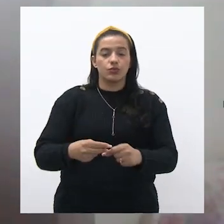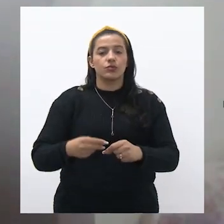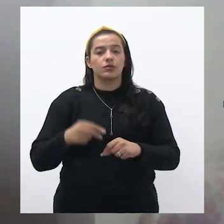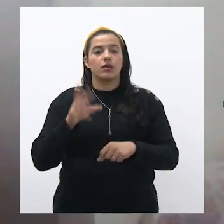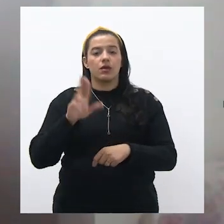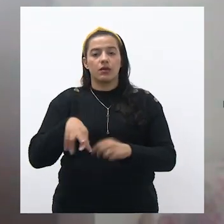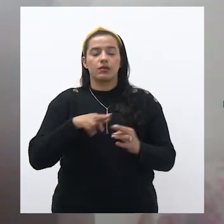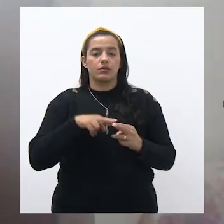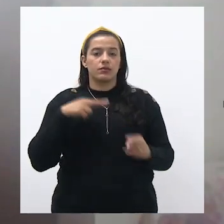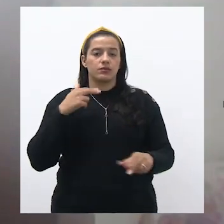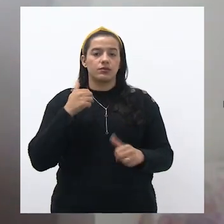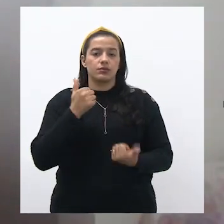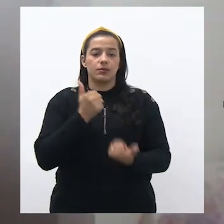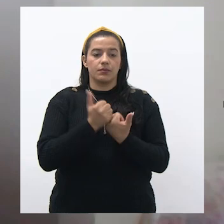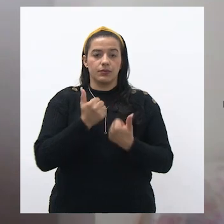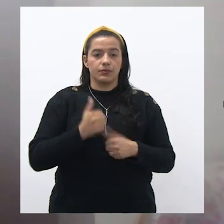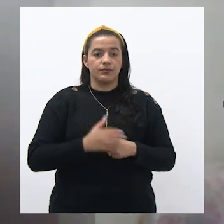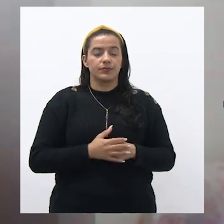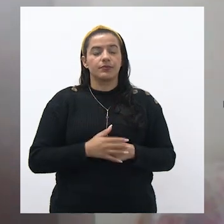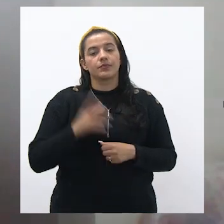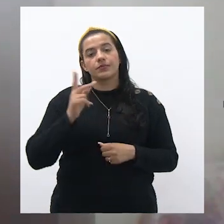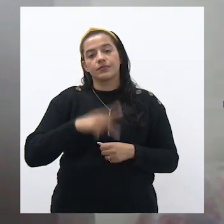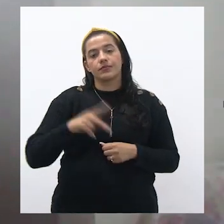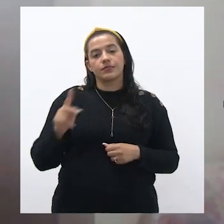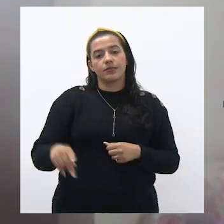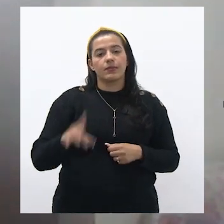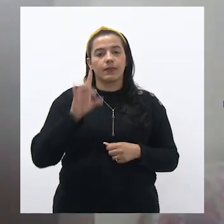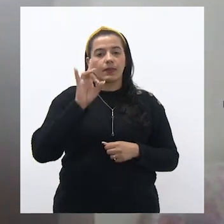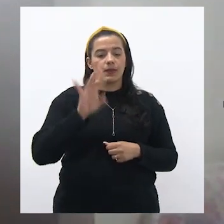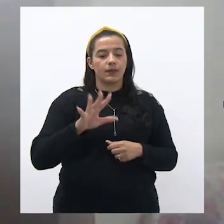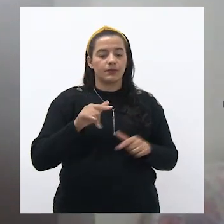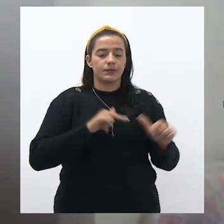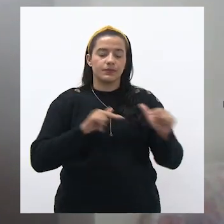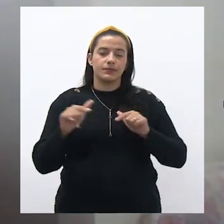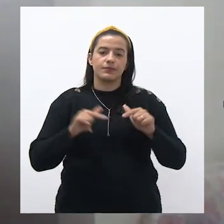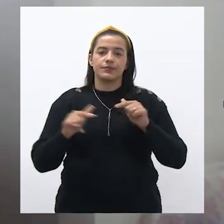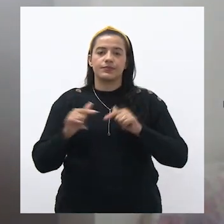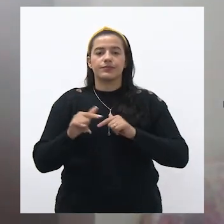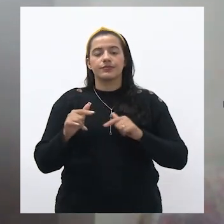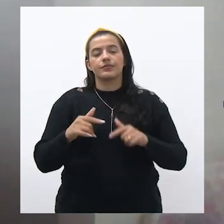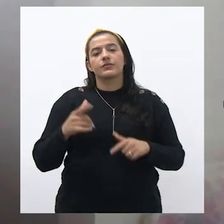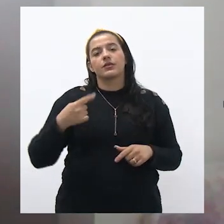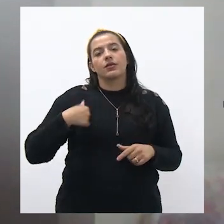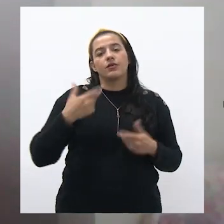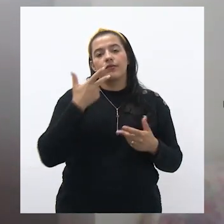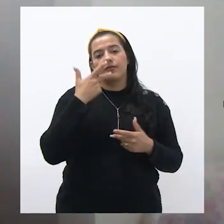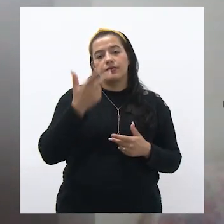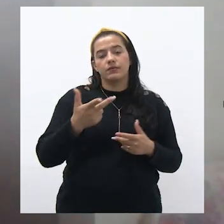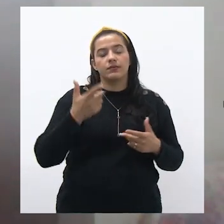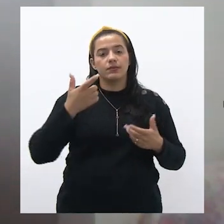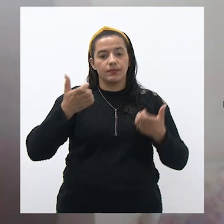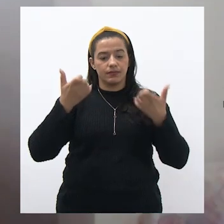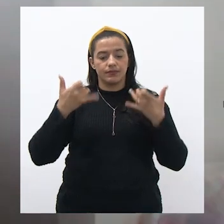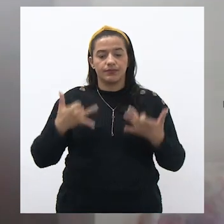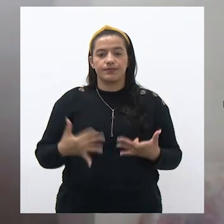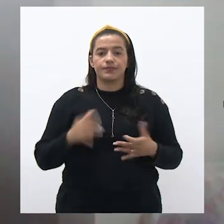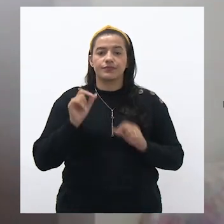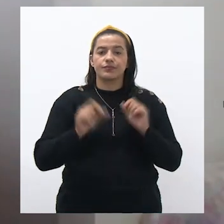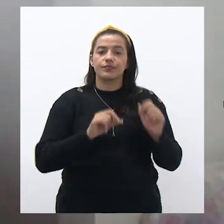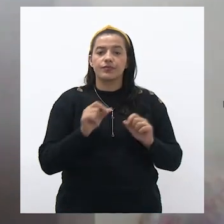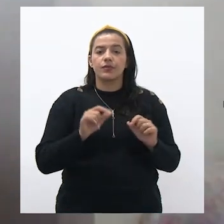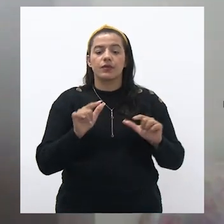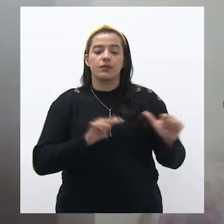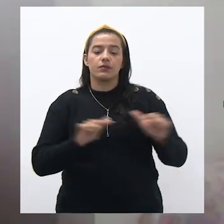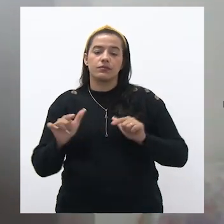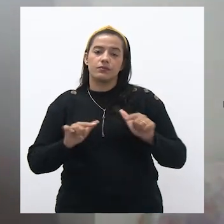apoio. O professor aqui, o que a gente está falando, se a gente está falando de uma educação integral, e eu falei isso para vocês mais cedo, que era trabalhar,